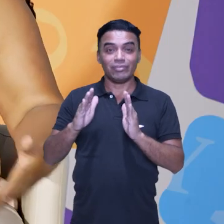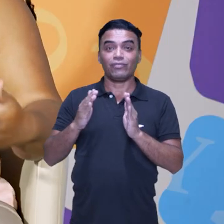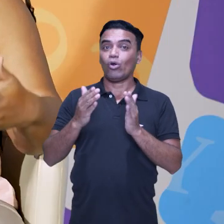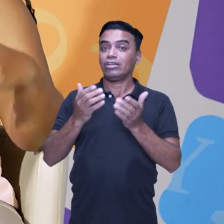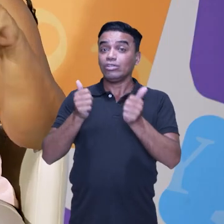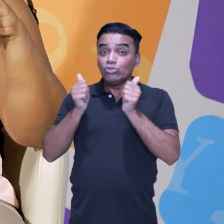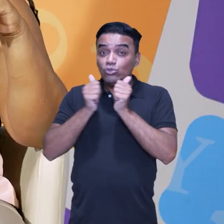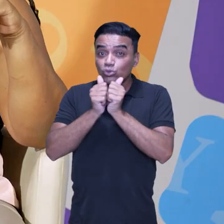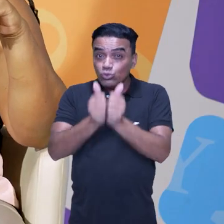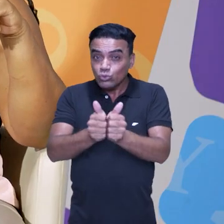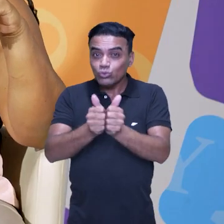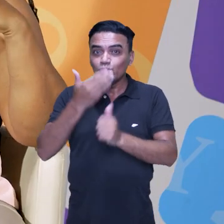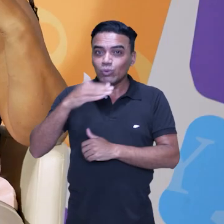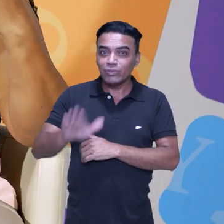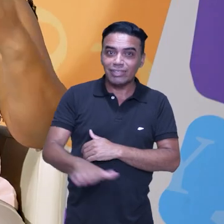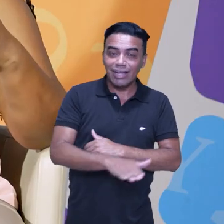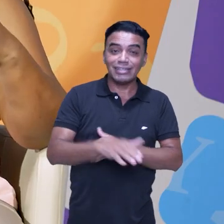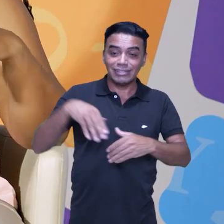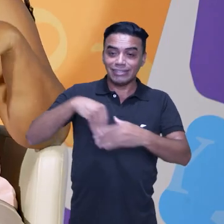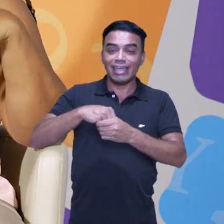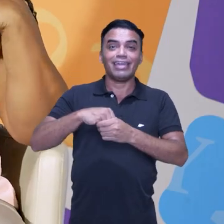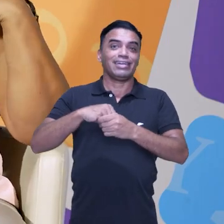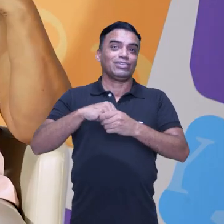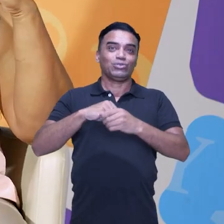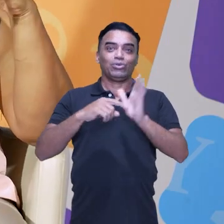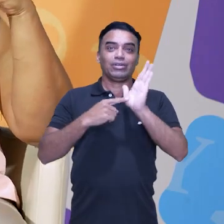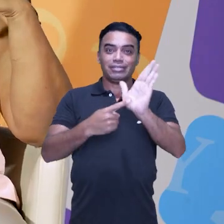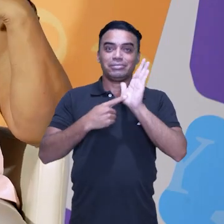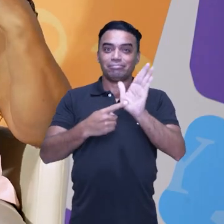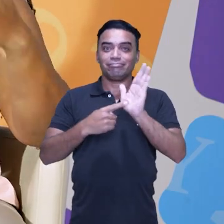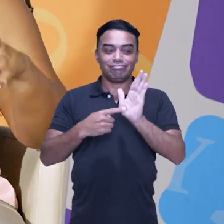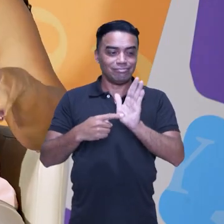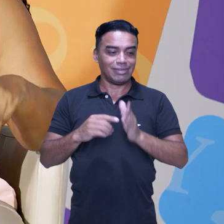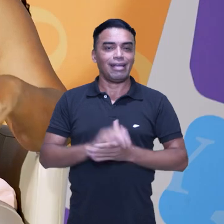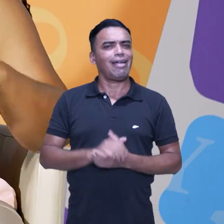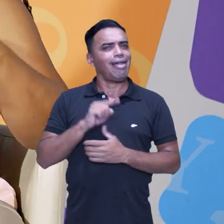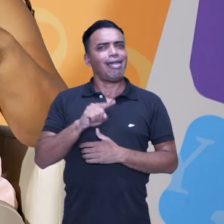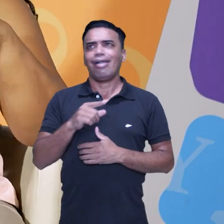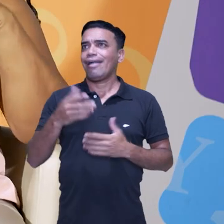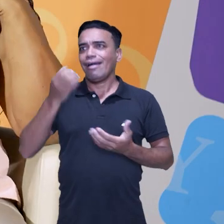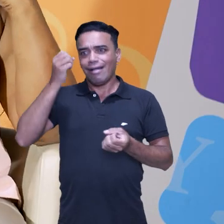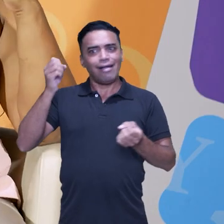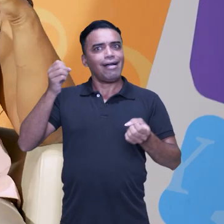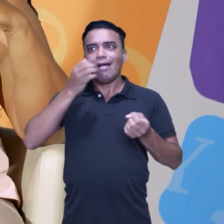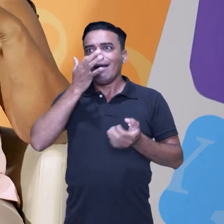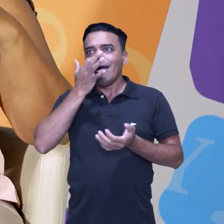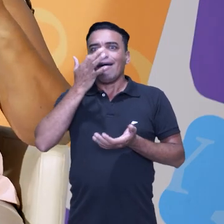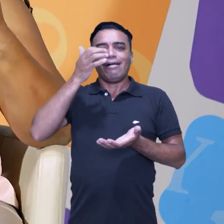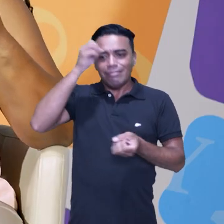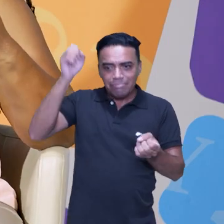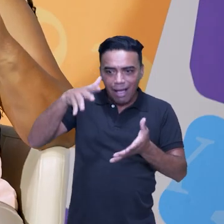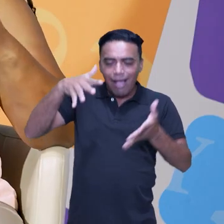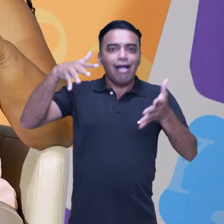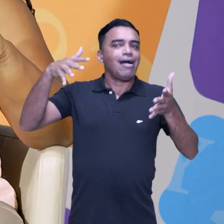as crianças dentro das exposições, né? E ela posta, e ela é muito entusiasmada, e ela é encantada, e ela é sonhadora. E